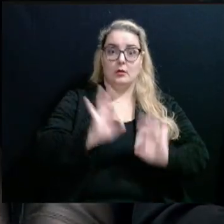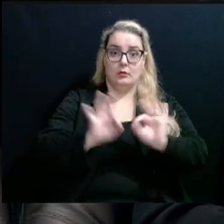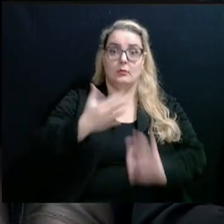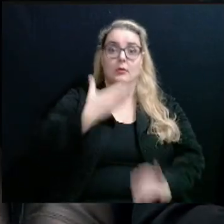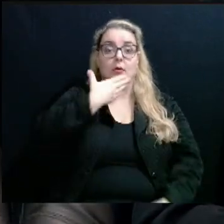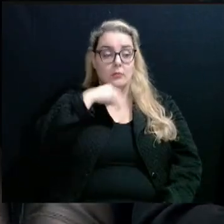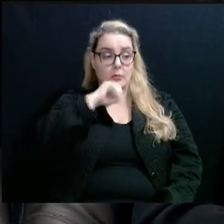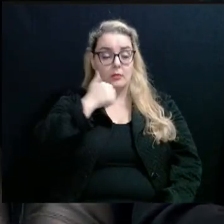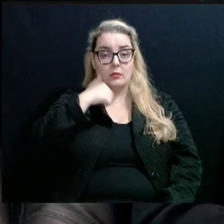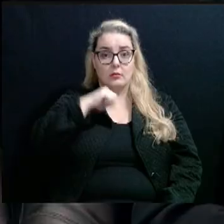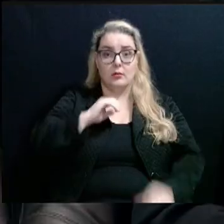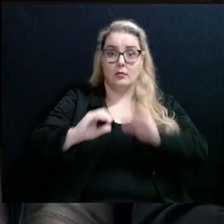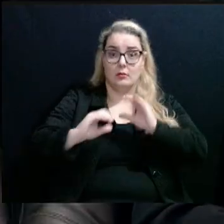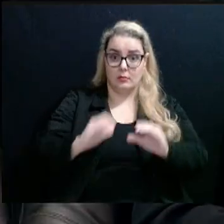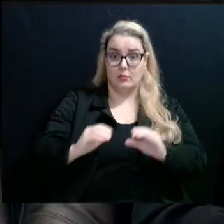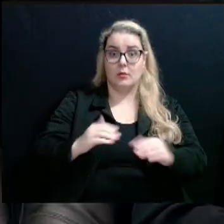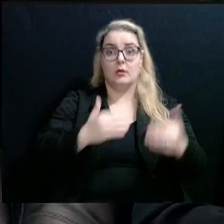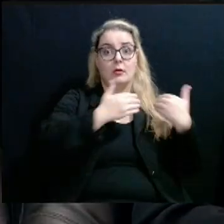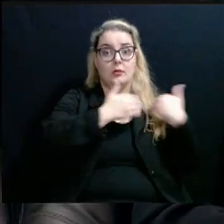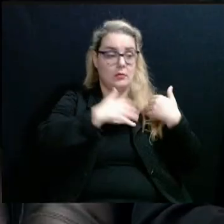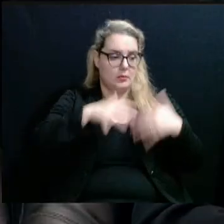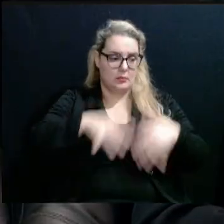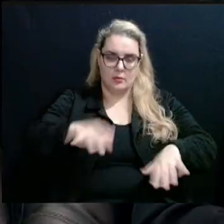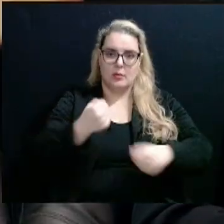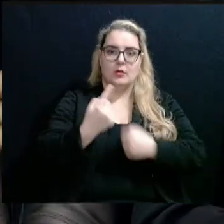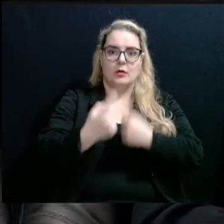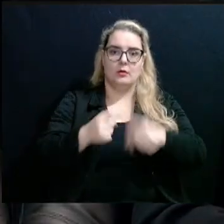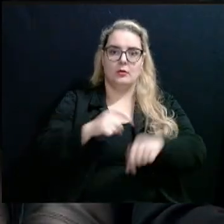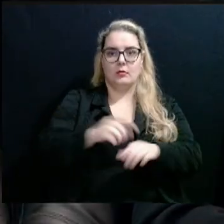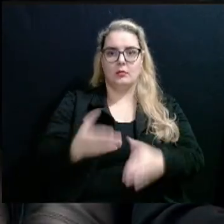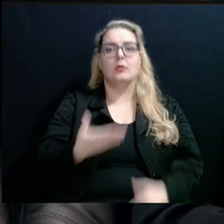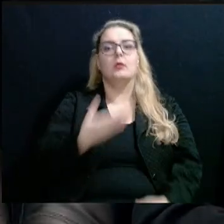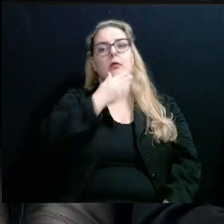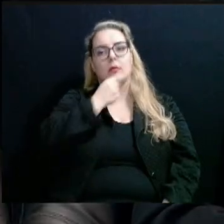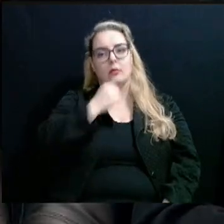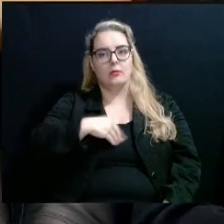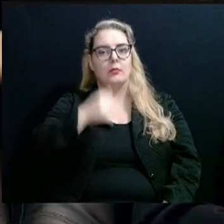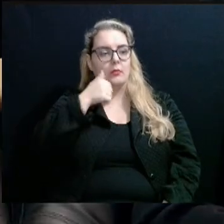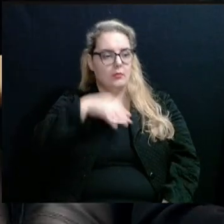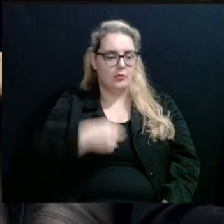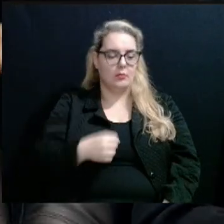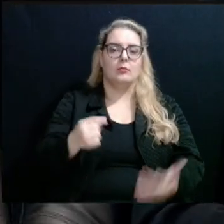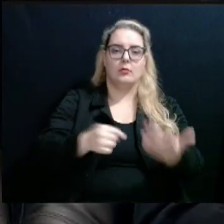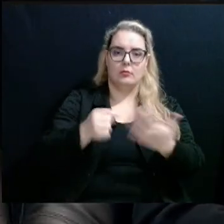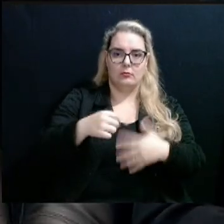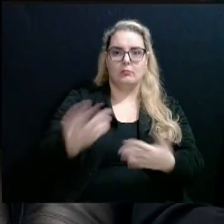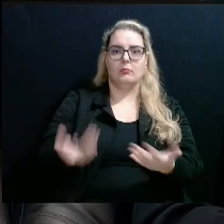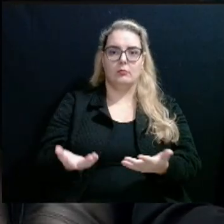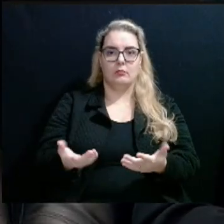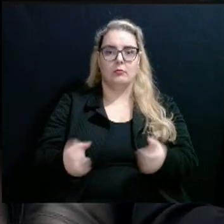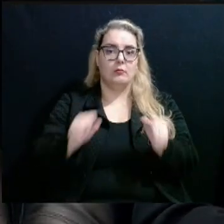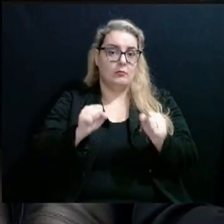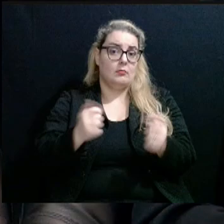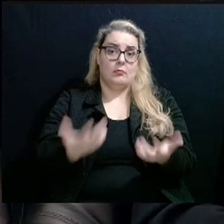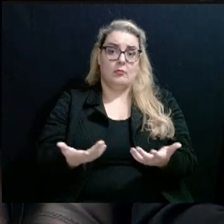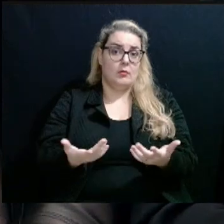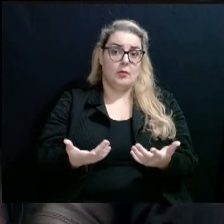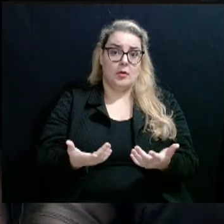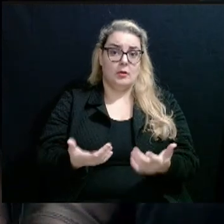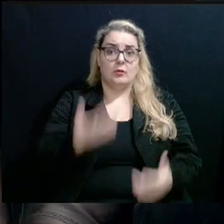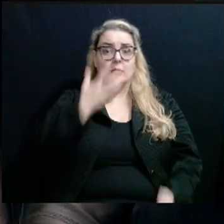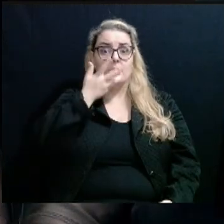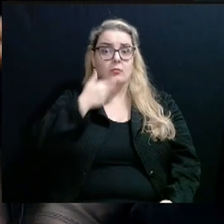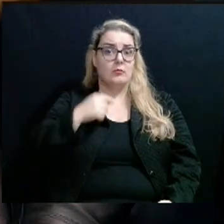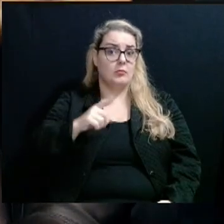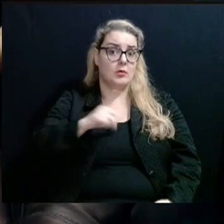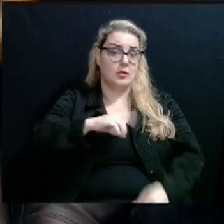os responsáveis ali em determinada situação. Olha, meu filho tem, né, essas questões, ou pode ser a mesma questão de uma criança que tem uma alergia, qualquer tipo